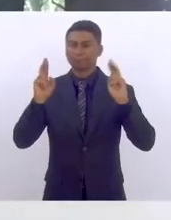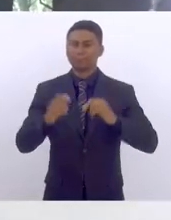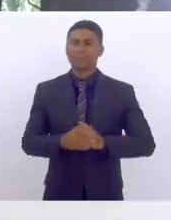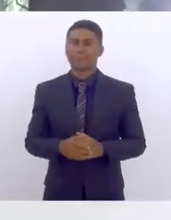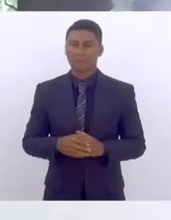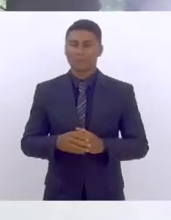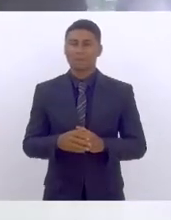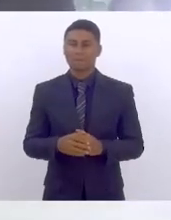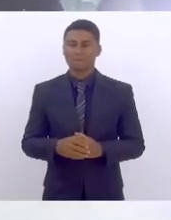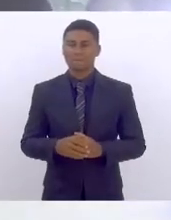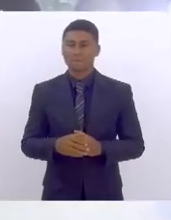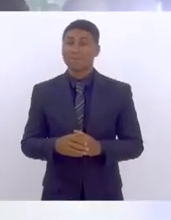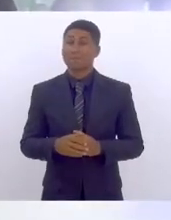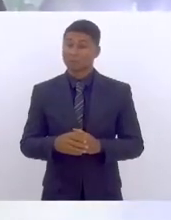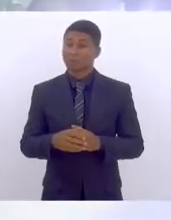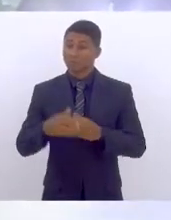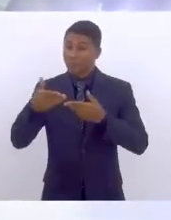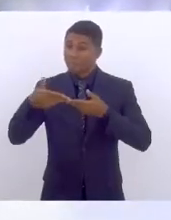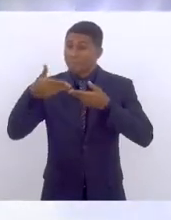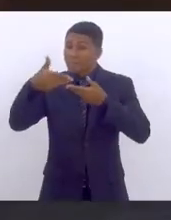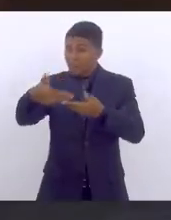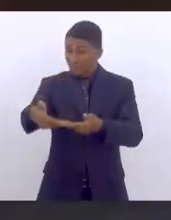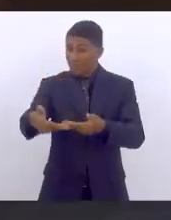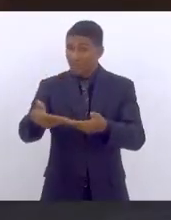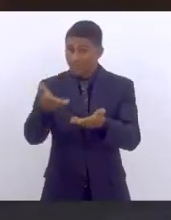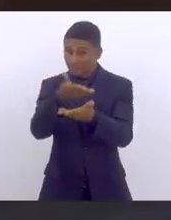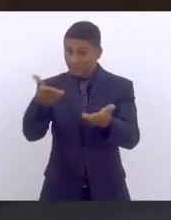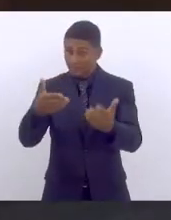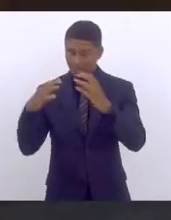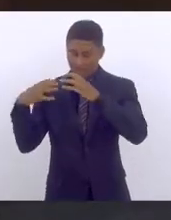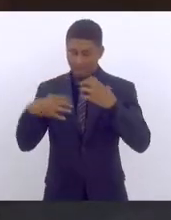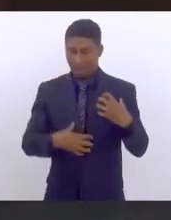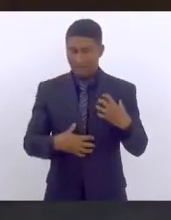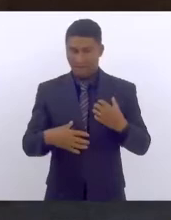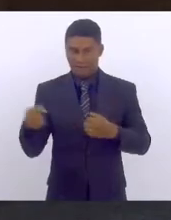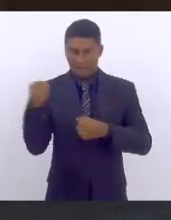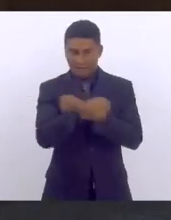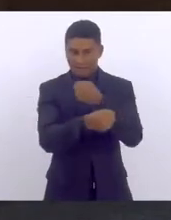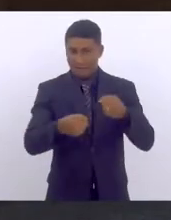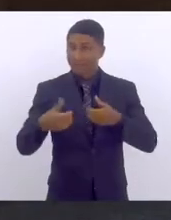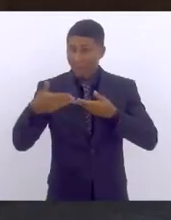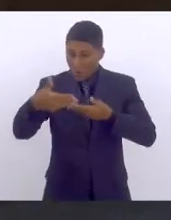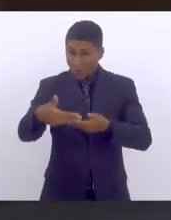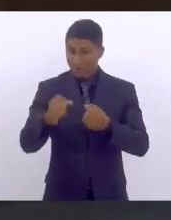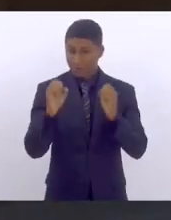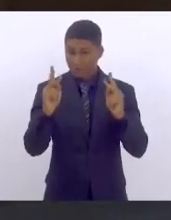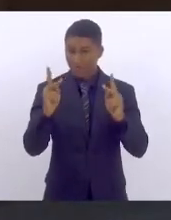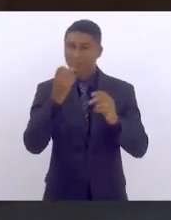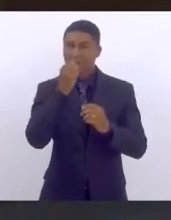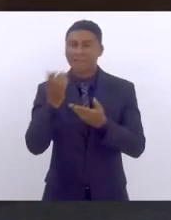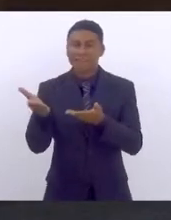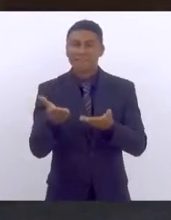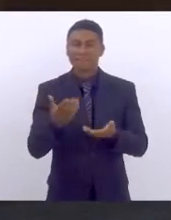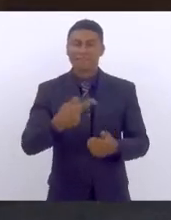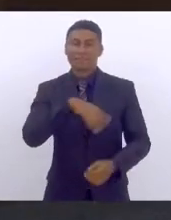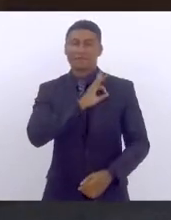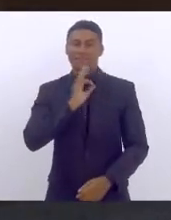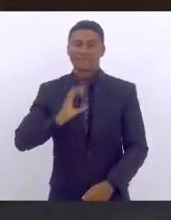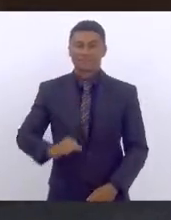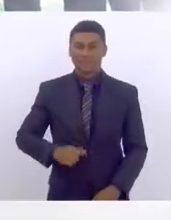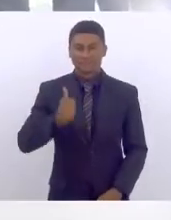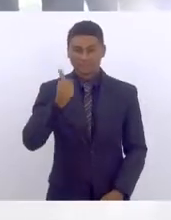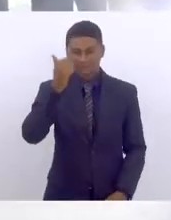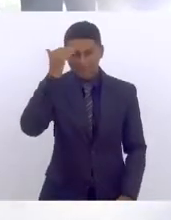espero ser convidada para essa posse muito em breve e poder dizer sejam bem-vindos à Polícia Civil.